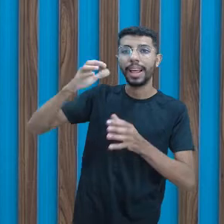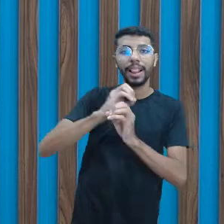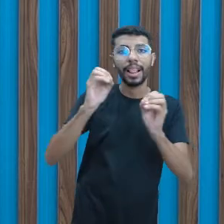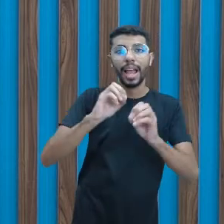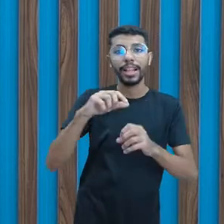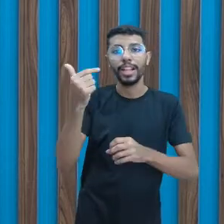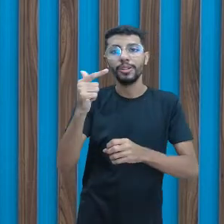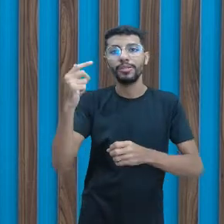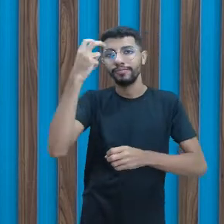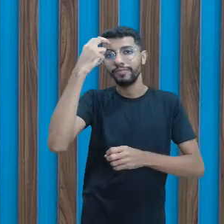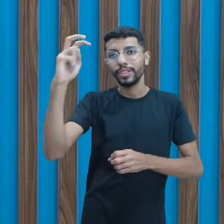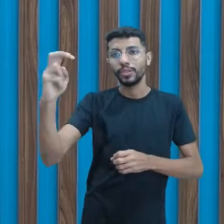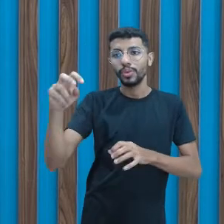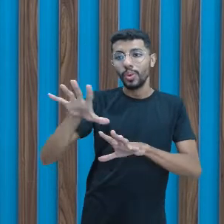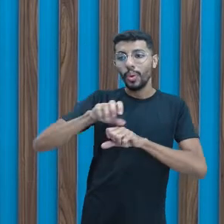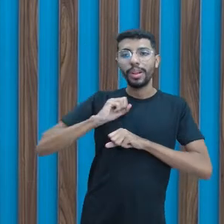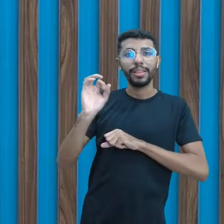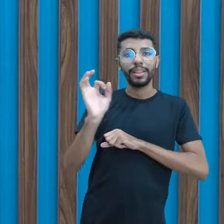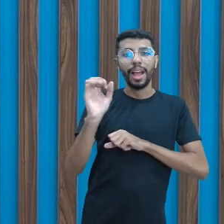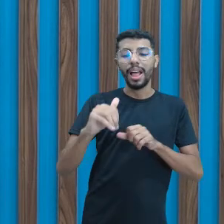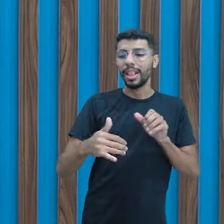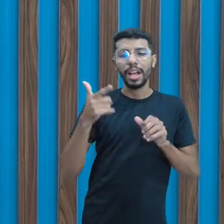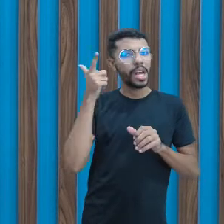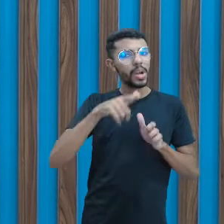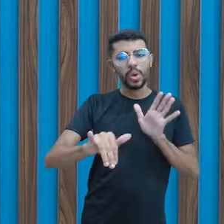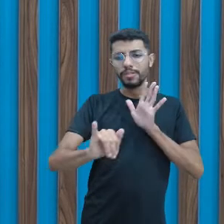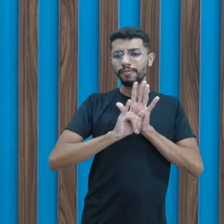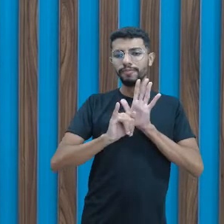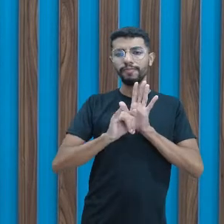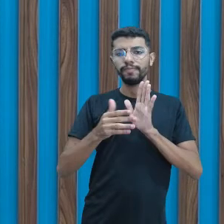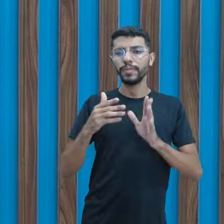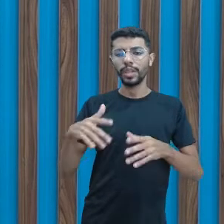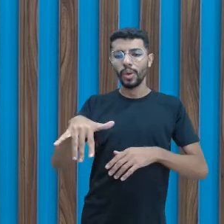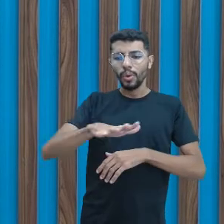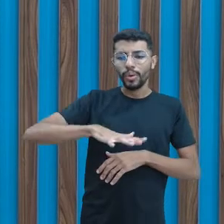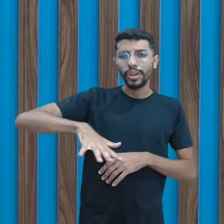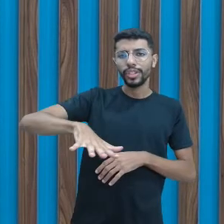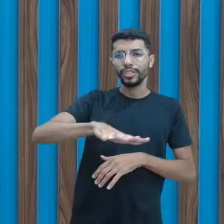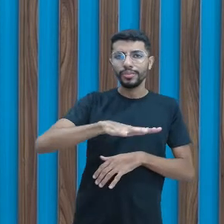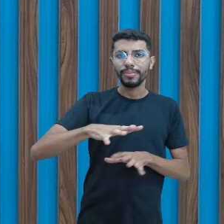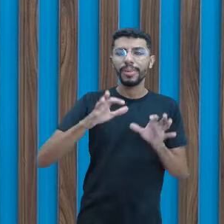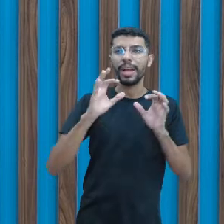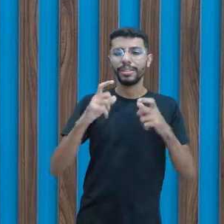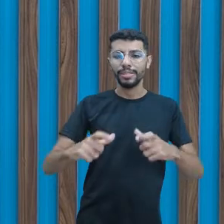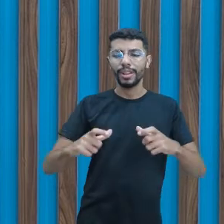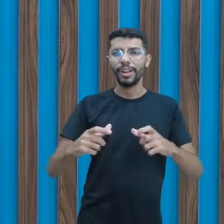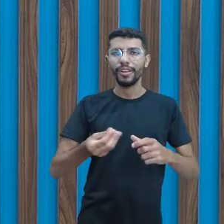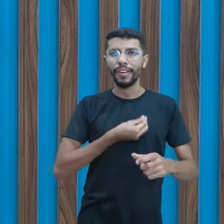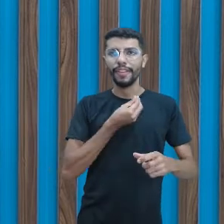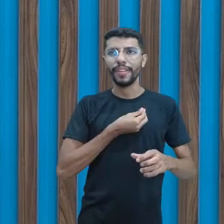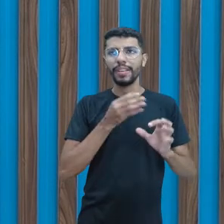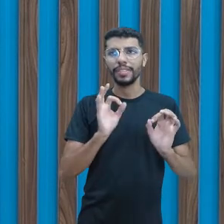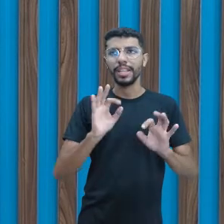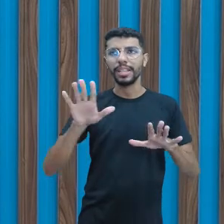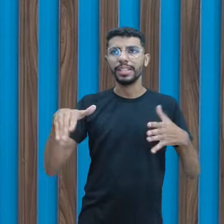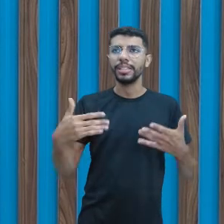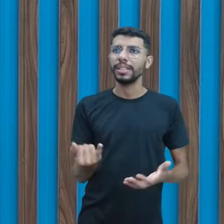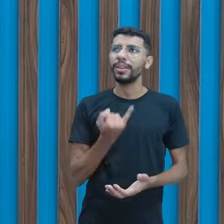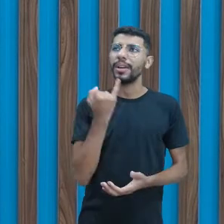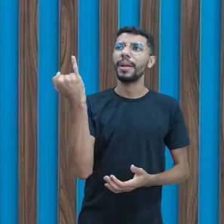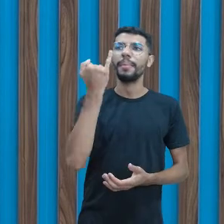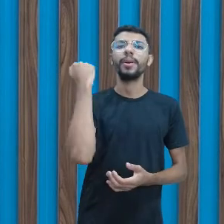sua cultura, né? Sem se identificar com o seu espaço, com o local onde vive. Então é muito importante, gente, a